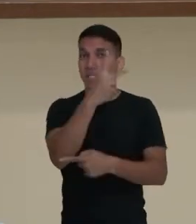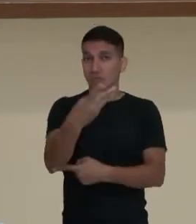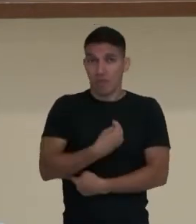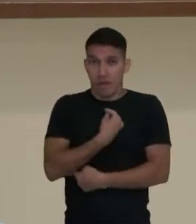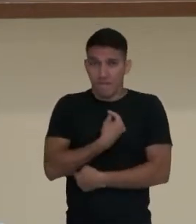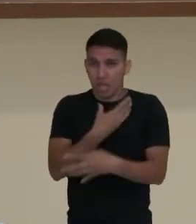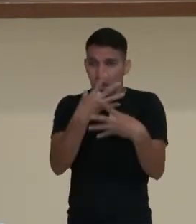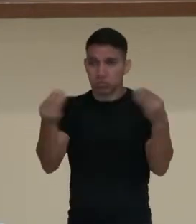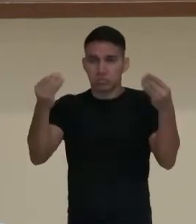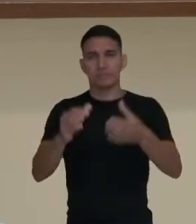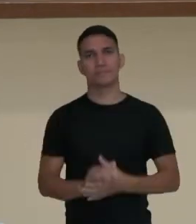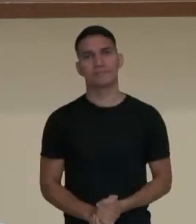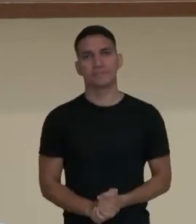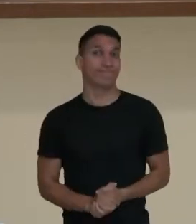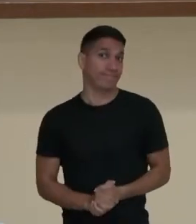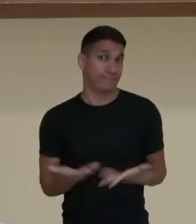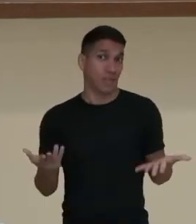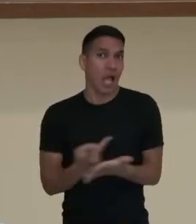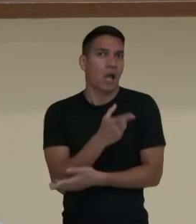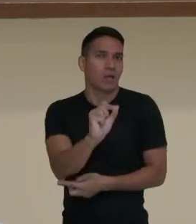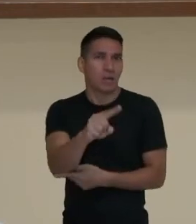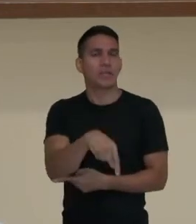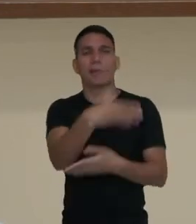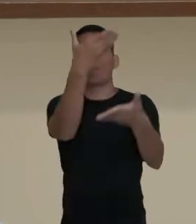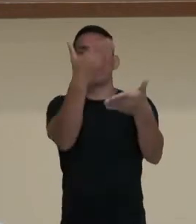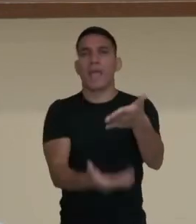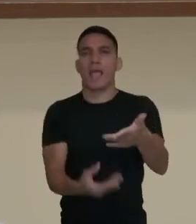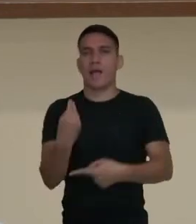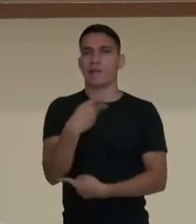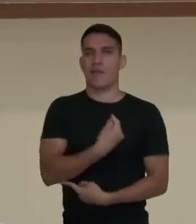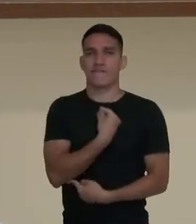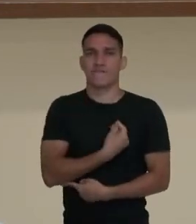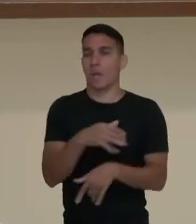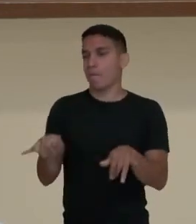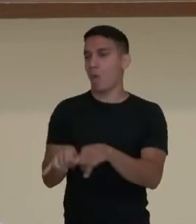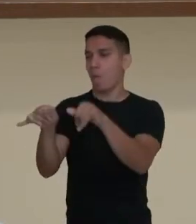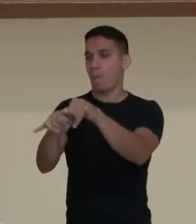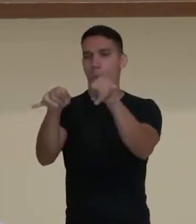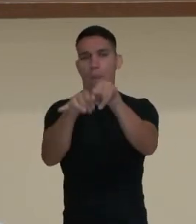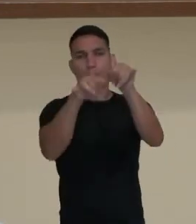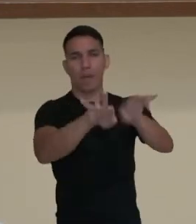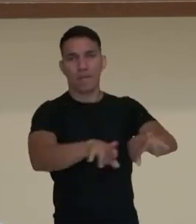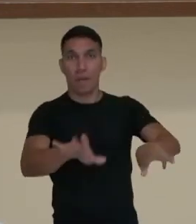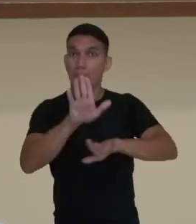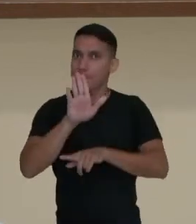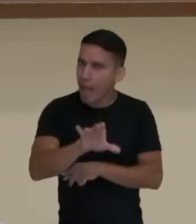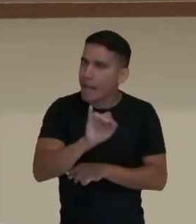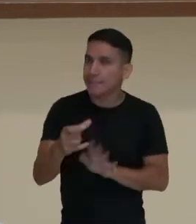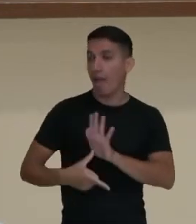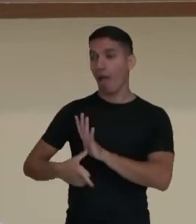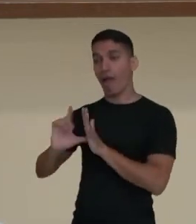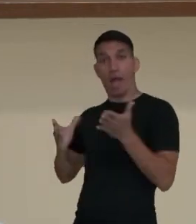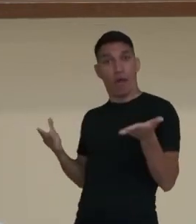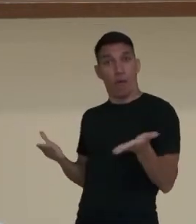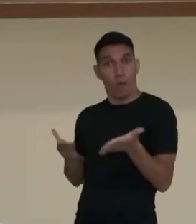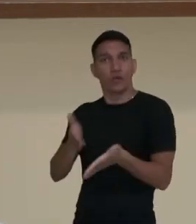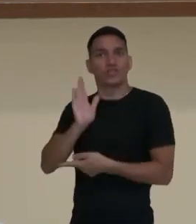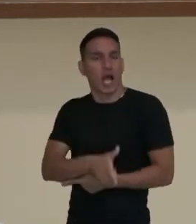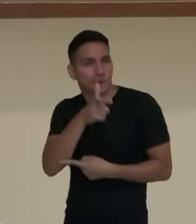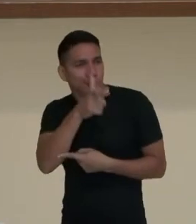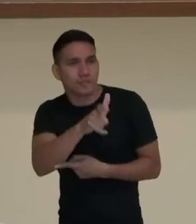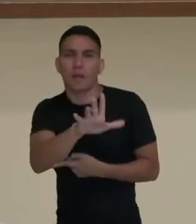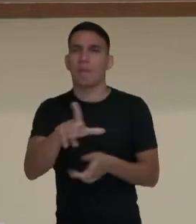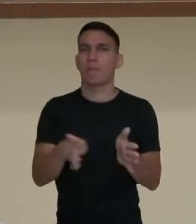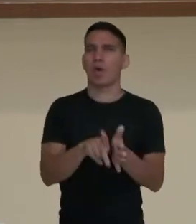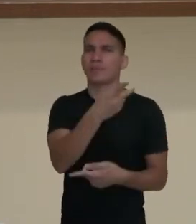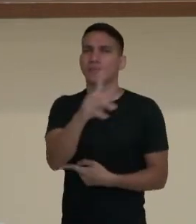passar. Daí talvez você desperdice a tua vida com coisas bobas. Mas se você começar a se interessar hoje por coisas que